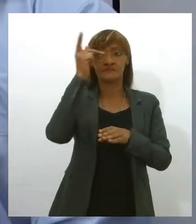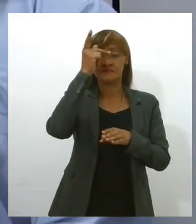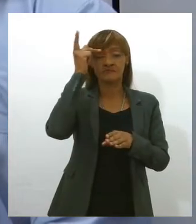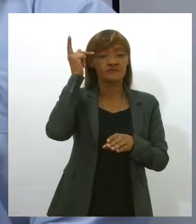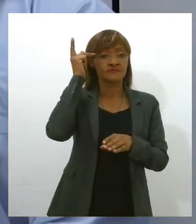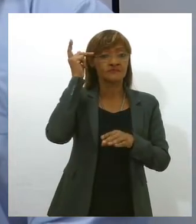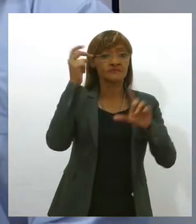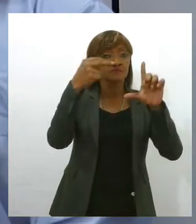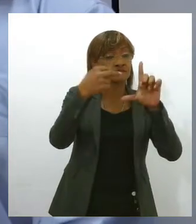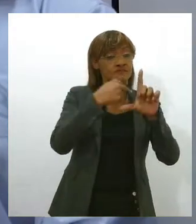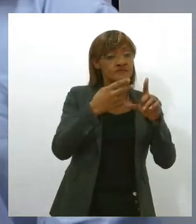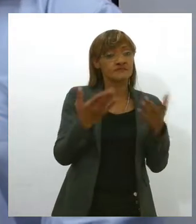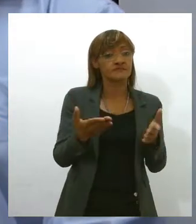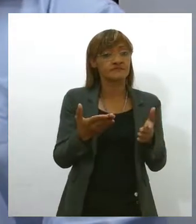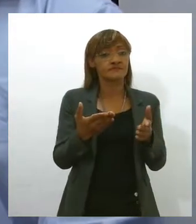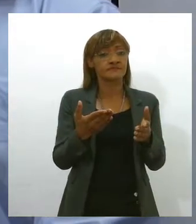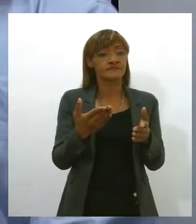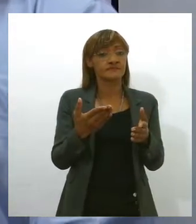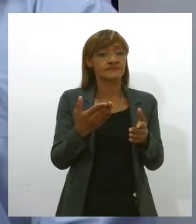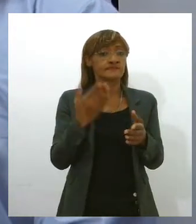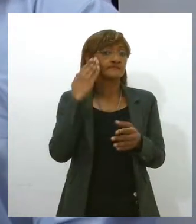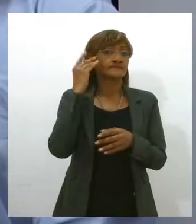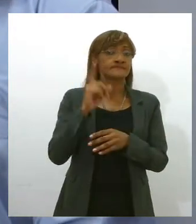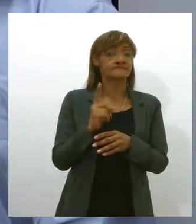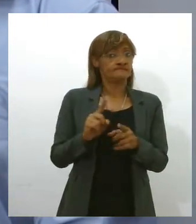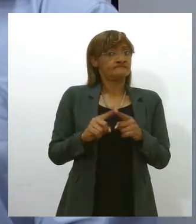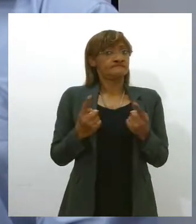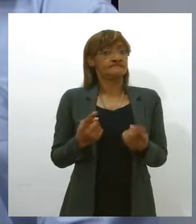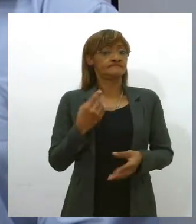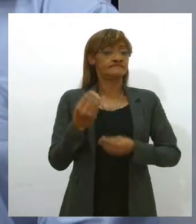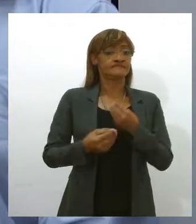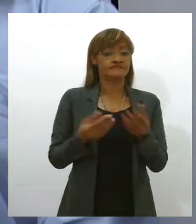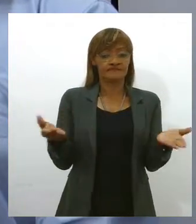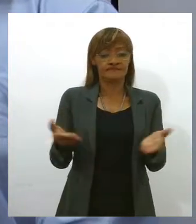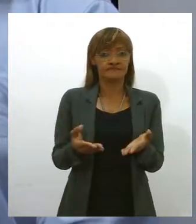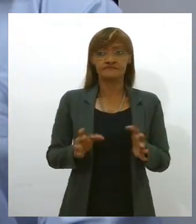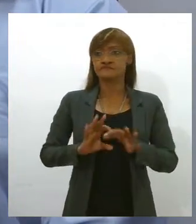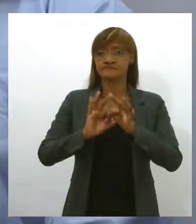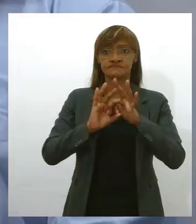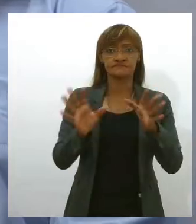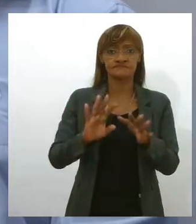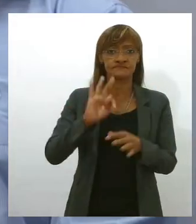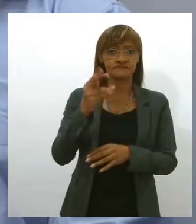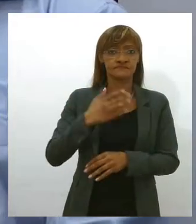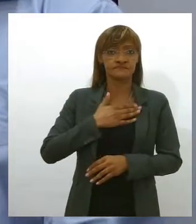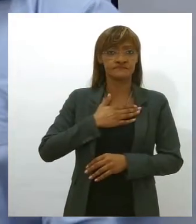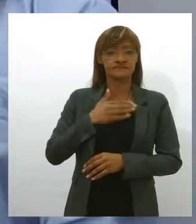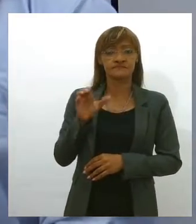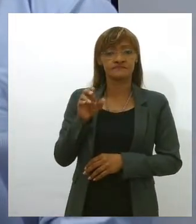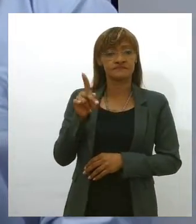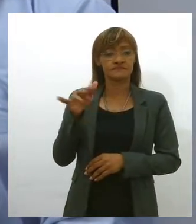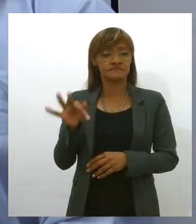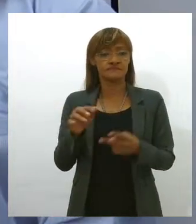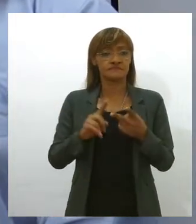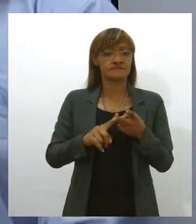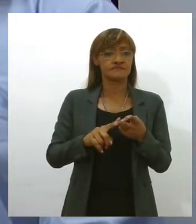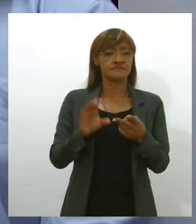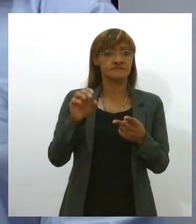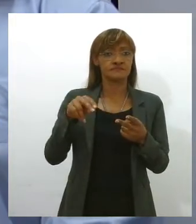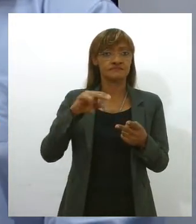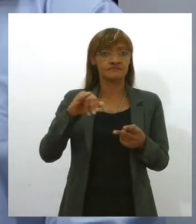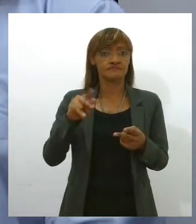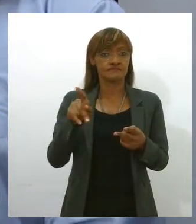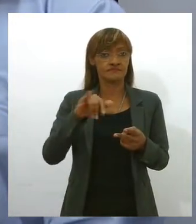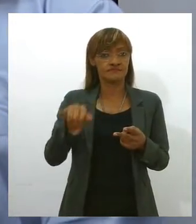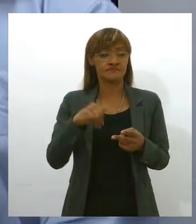ficam assim perguntar a mas aí a partir de agora todo mundo vai saber o meu CPF ou CNPJ da minha empresa ou o número do